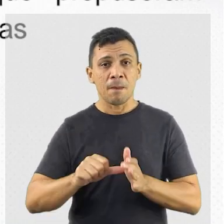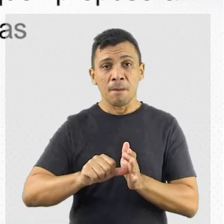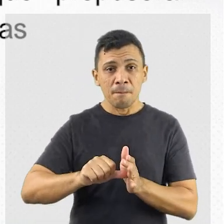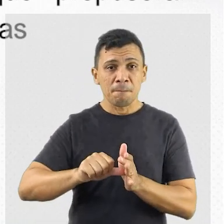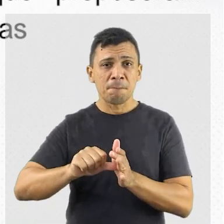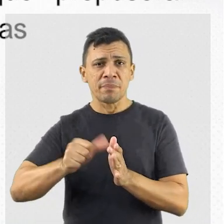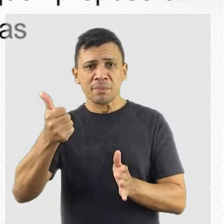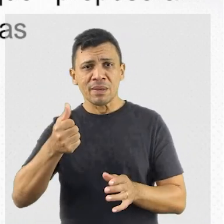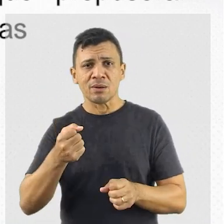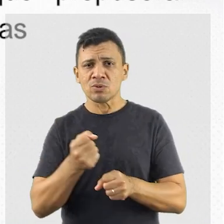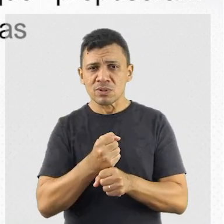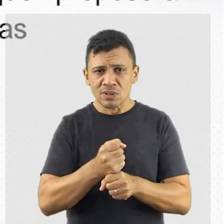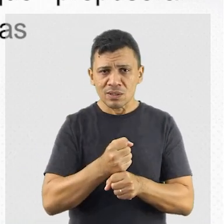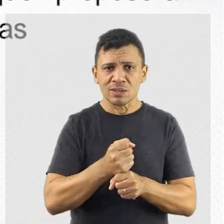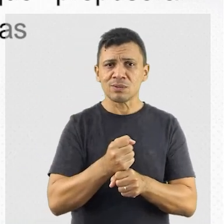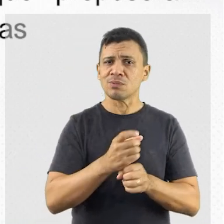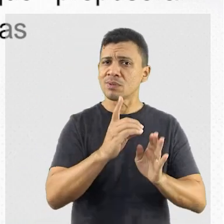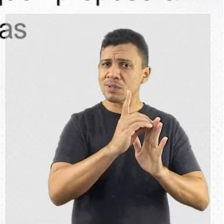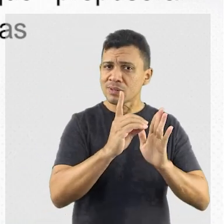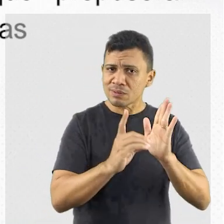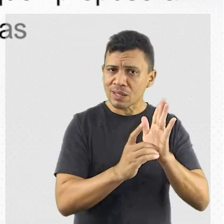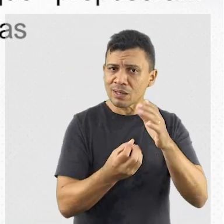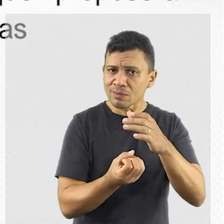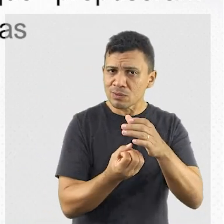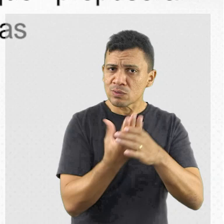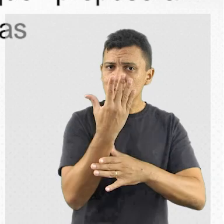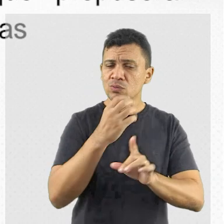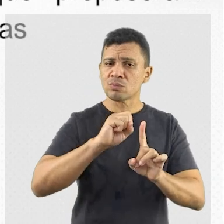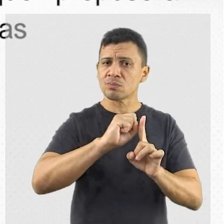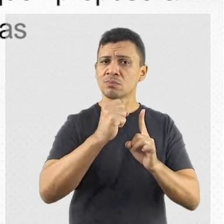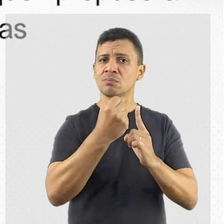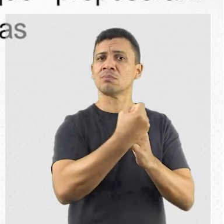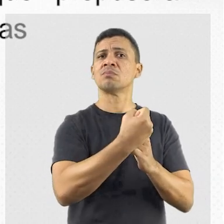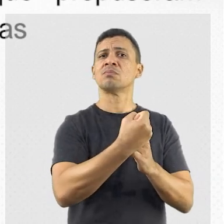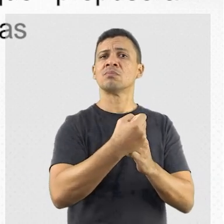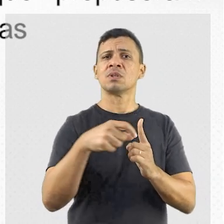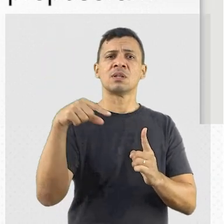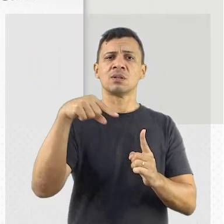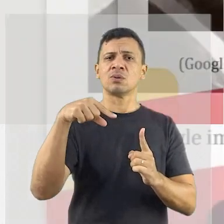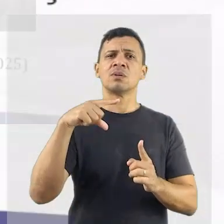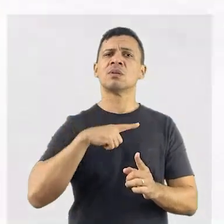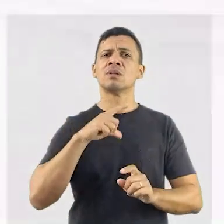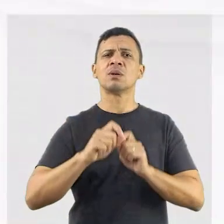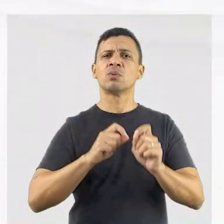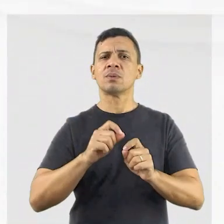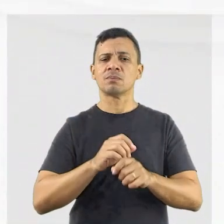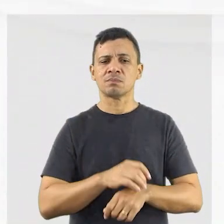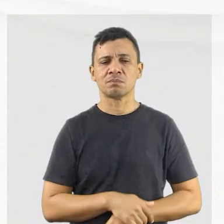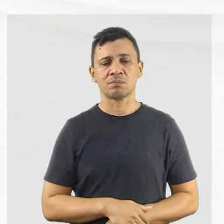distintas, sobre essa dinâmica. Vamos dar uma olhada em cada uma delas especificamente.